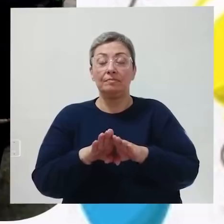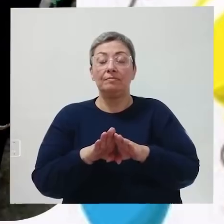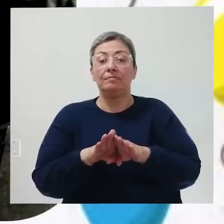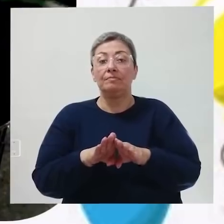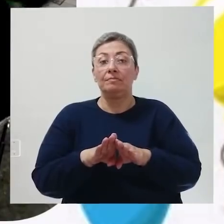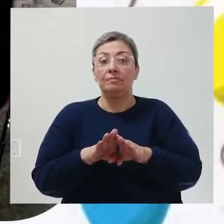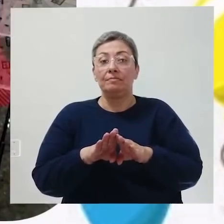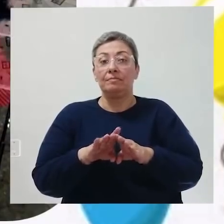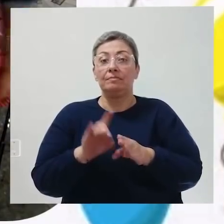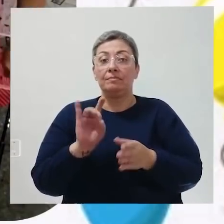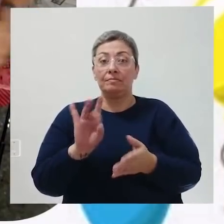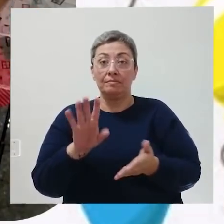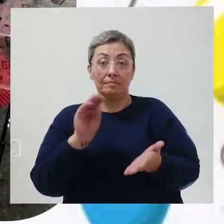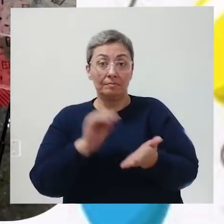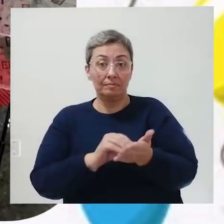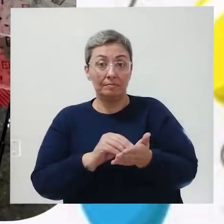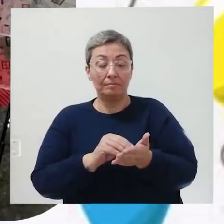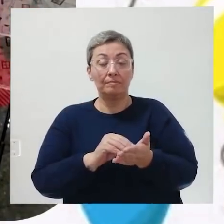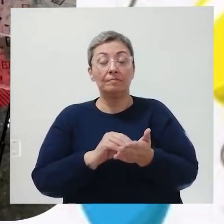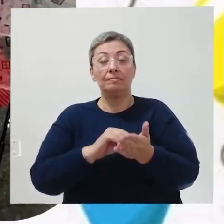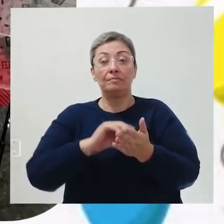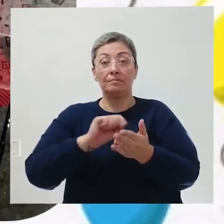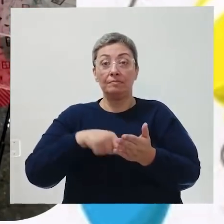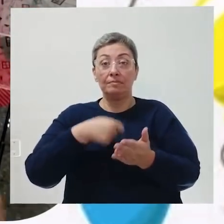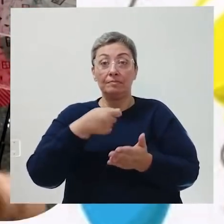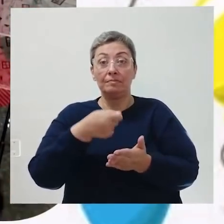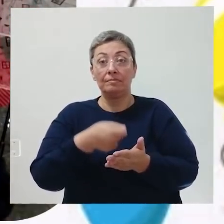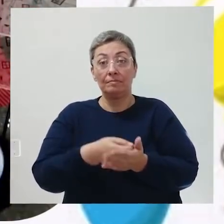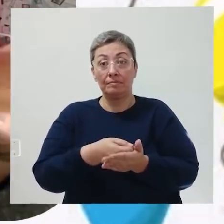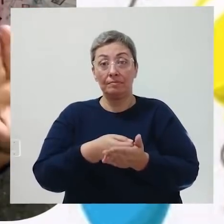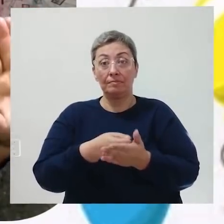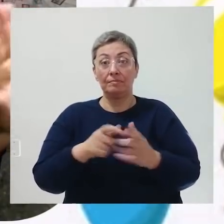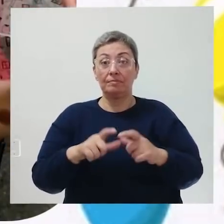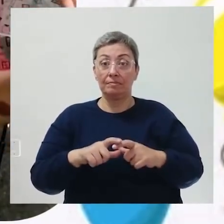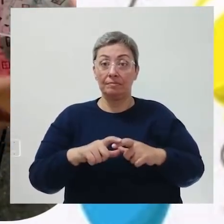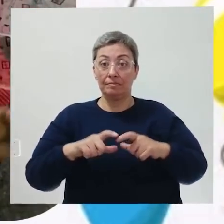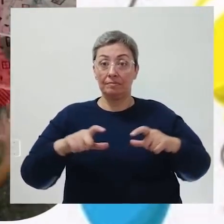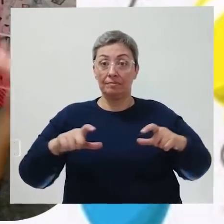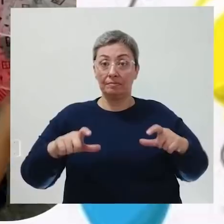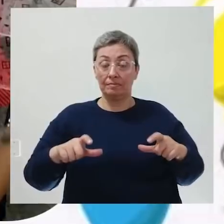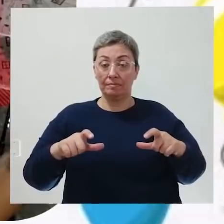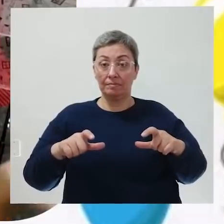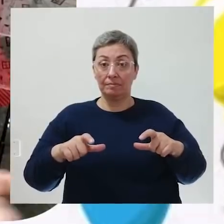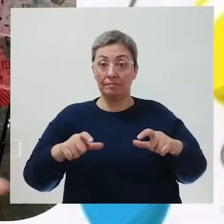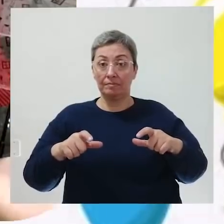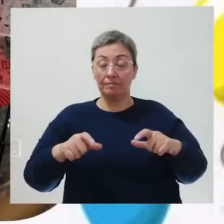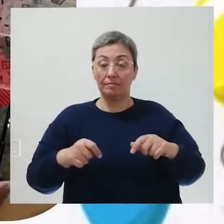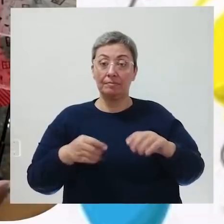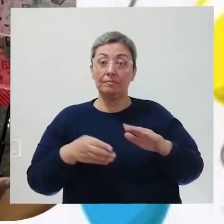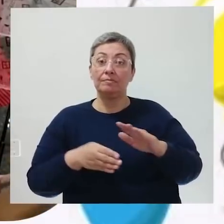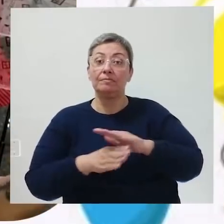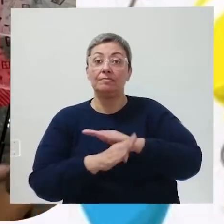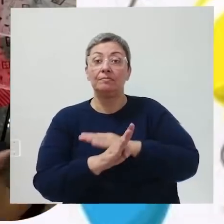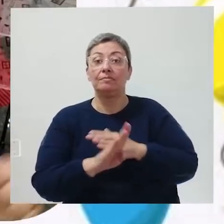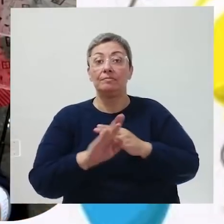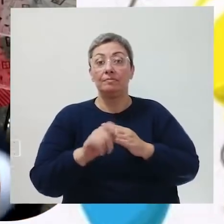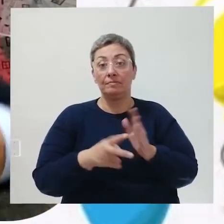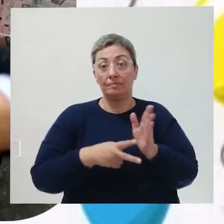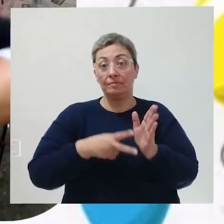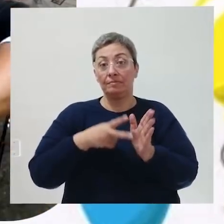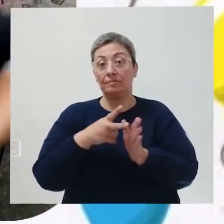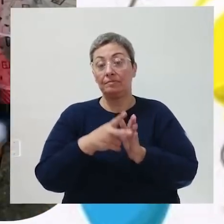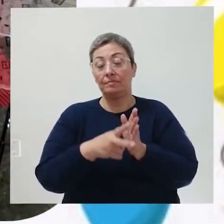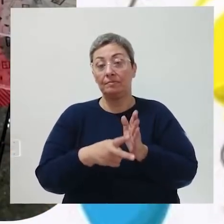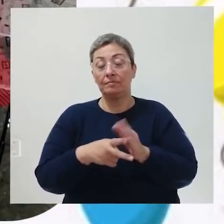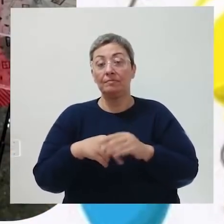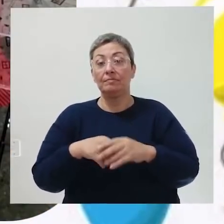vai também. Só falta pagar a passagem